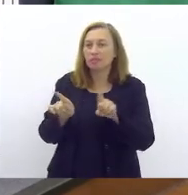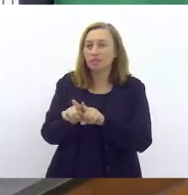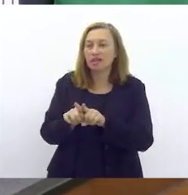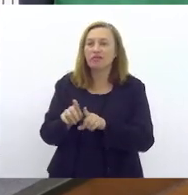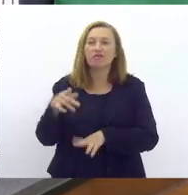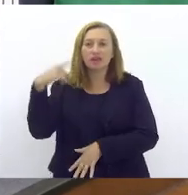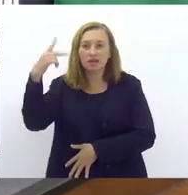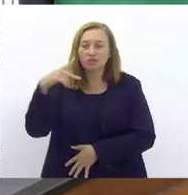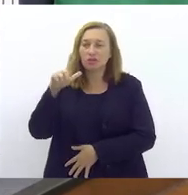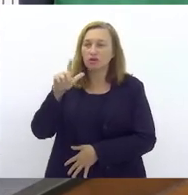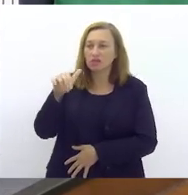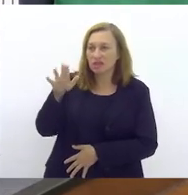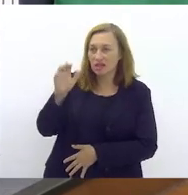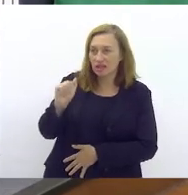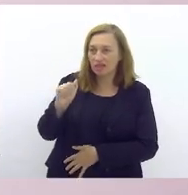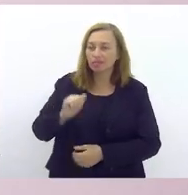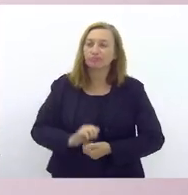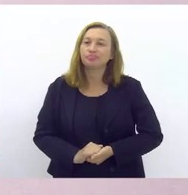Luciana.